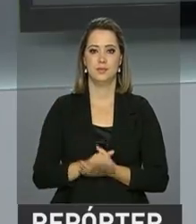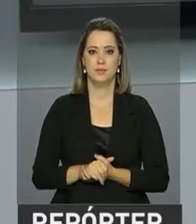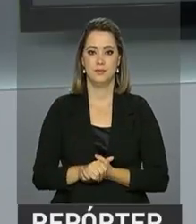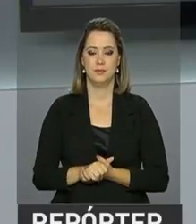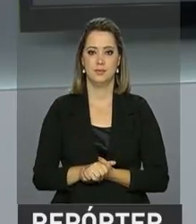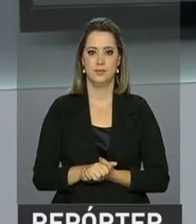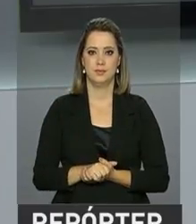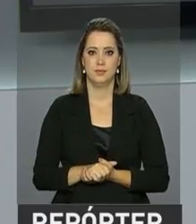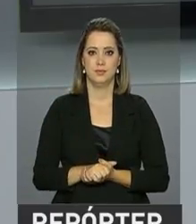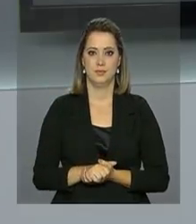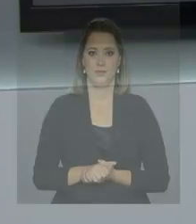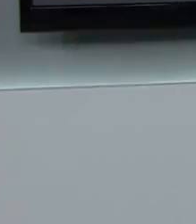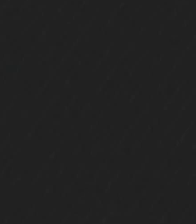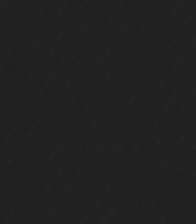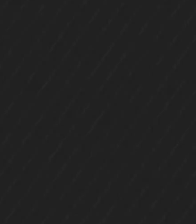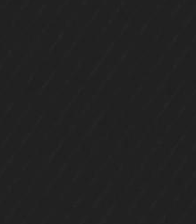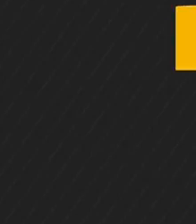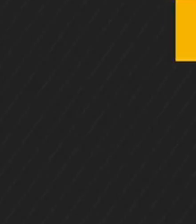Governo